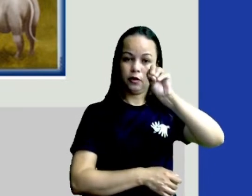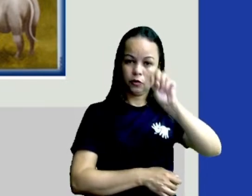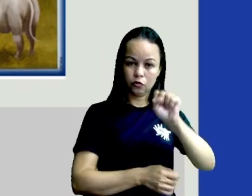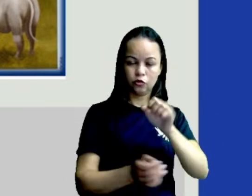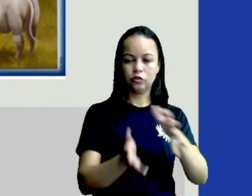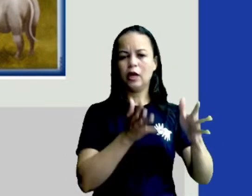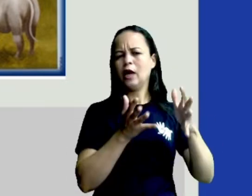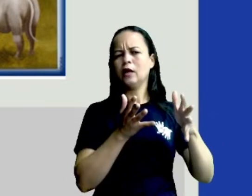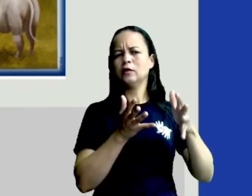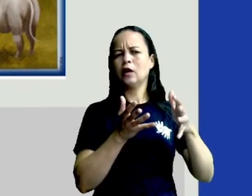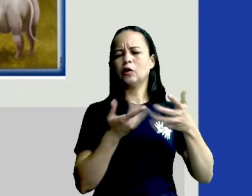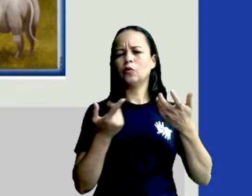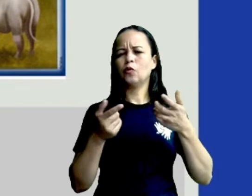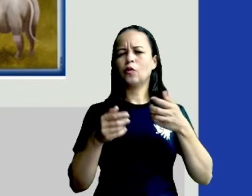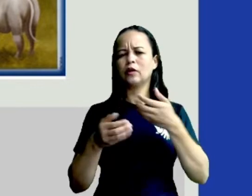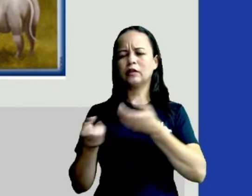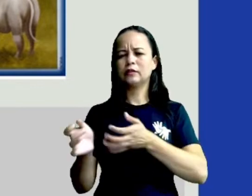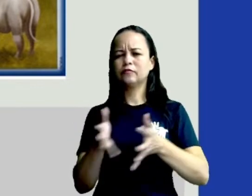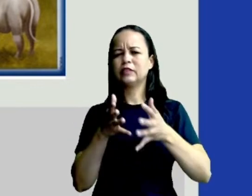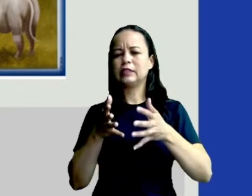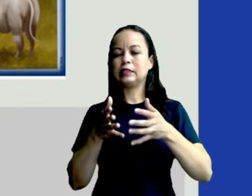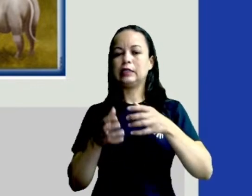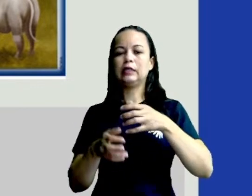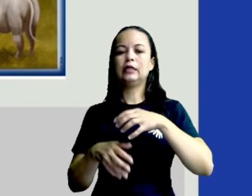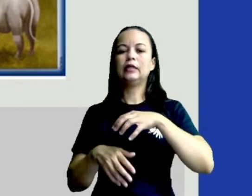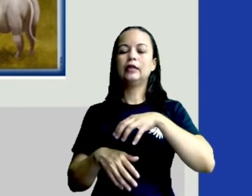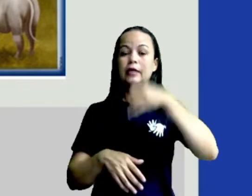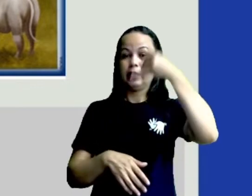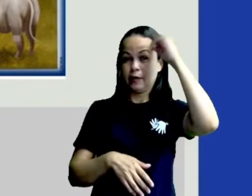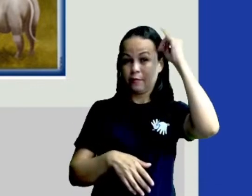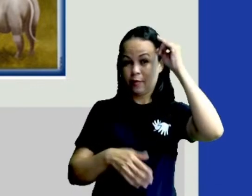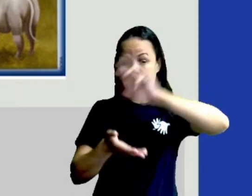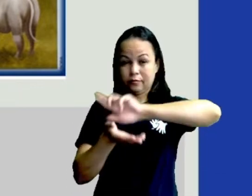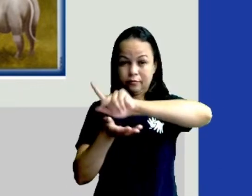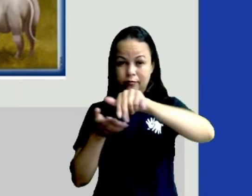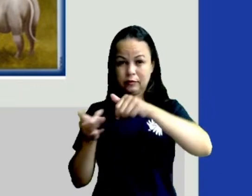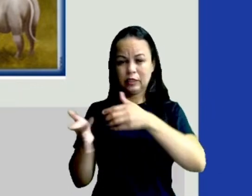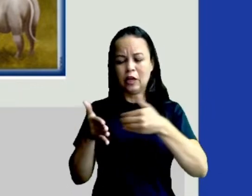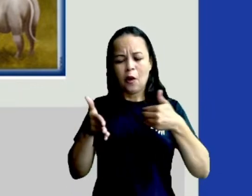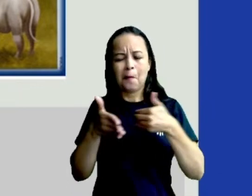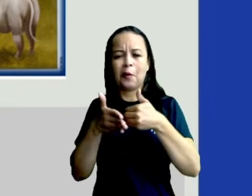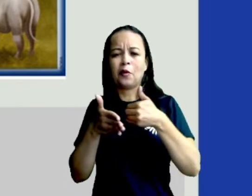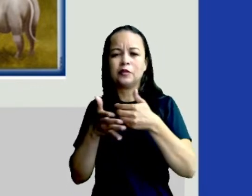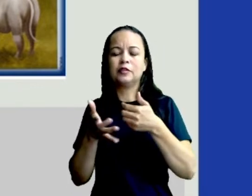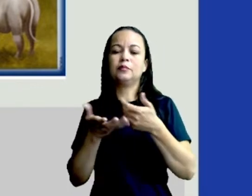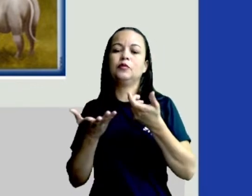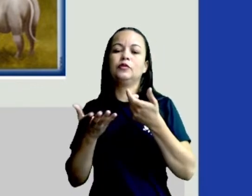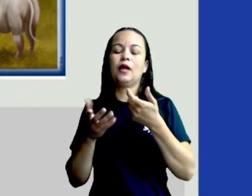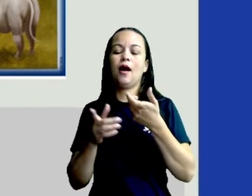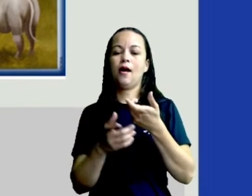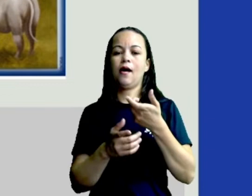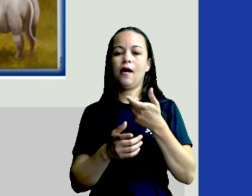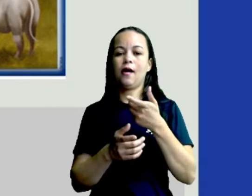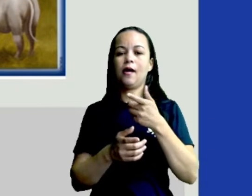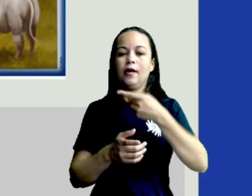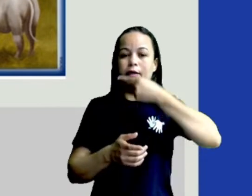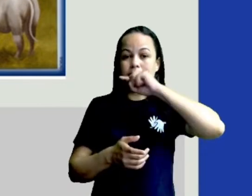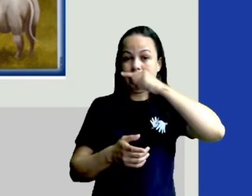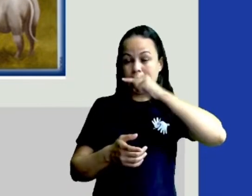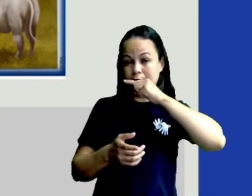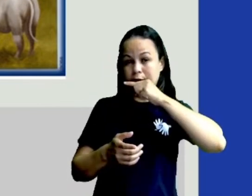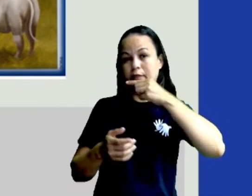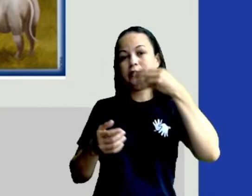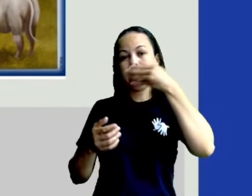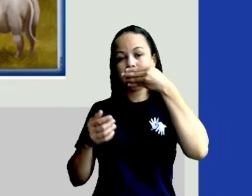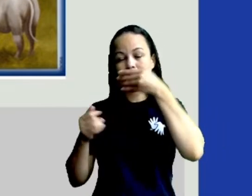região nordeste do Brasil geralmente ficavam próximos às plantações de cana-de-açúcar no litoral, tá?